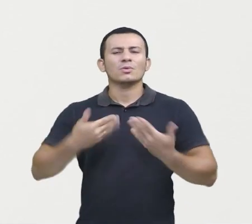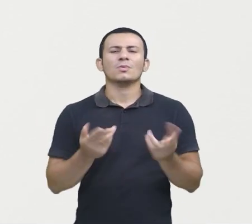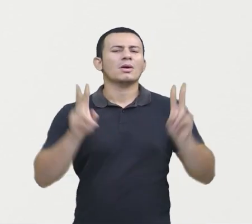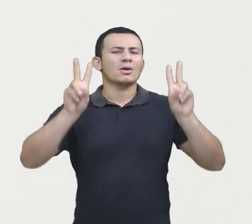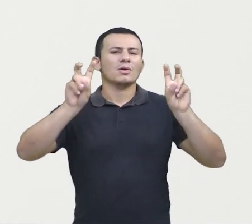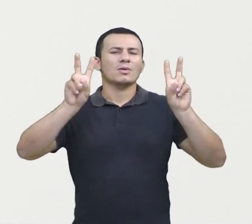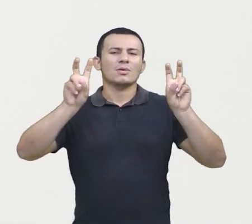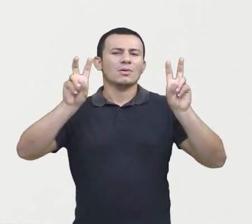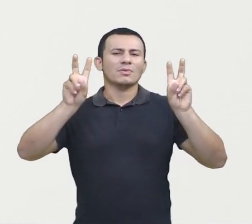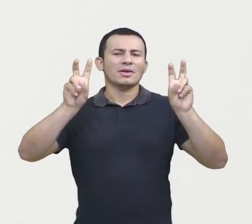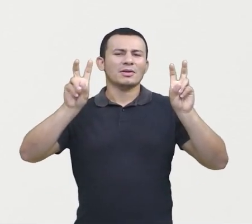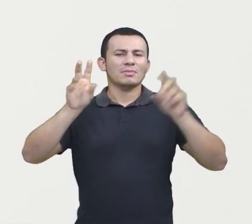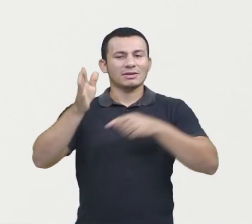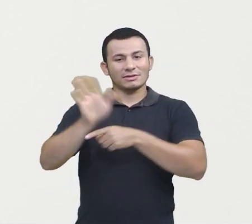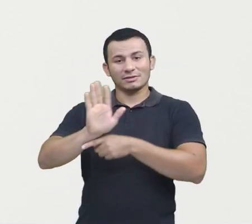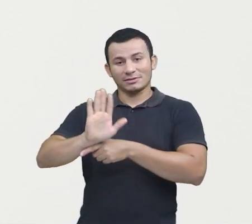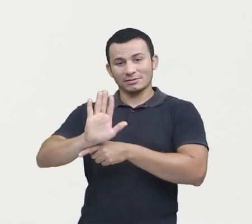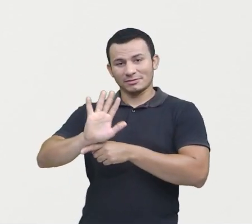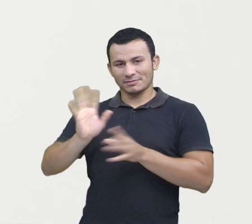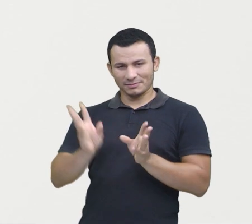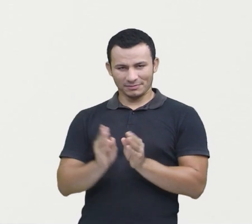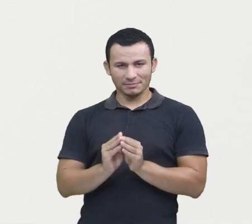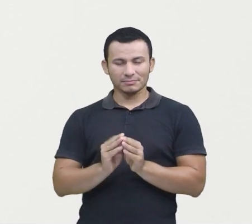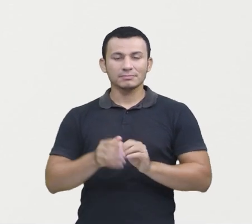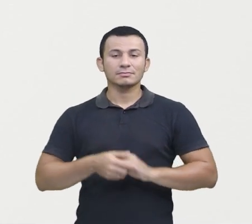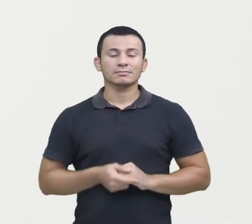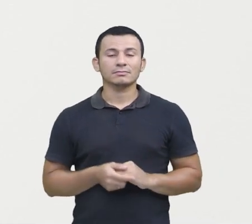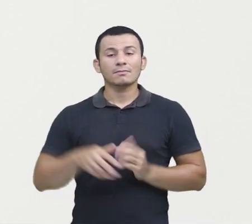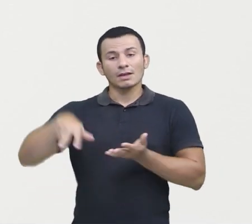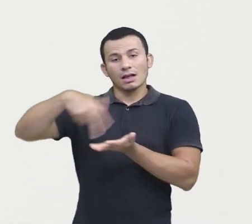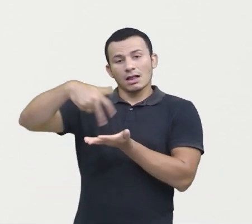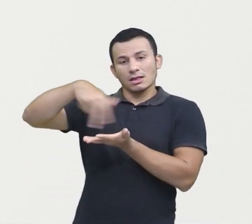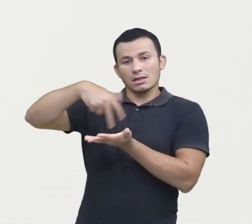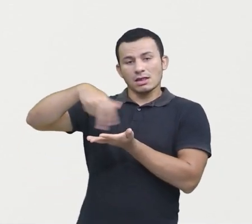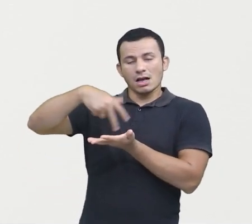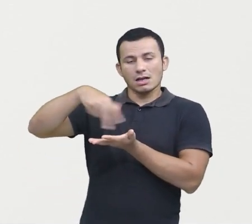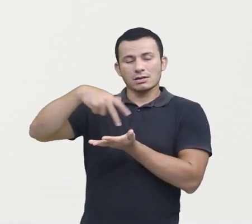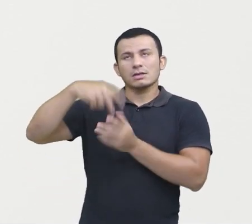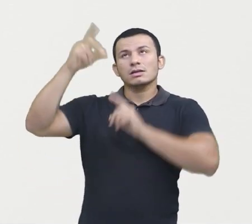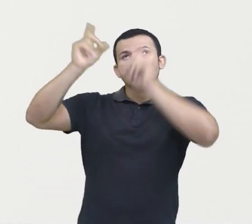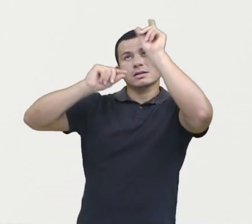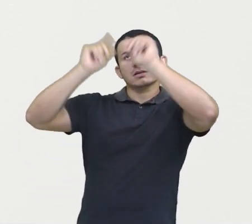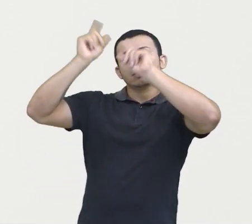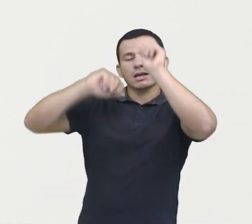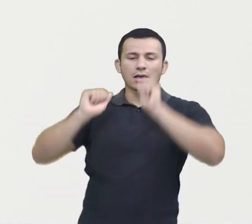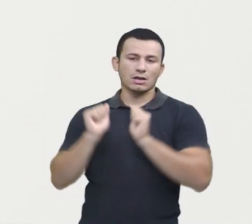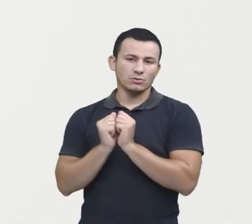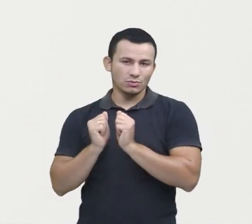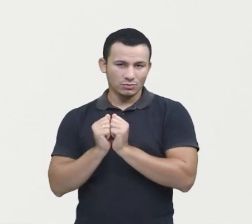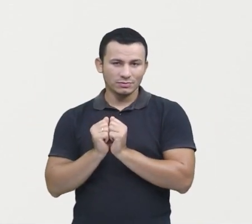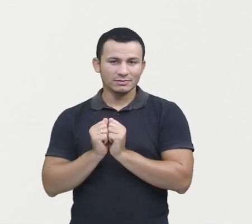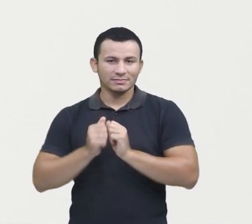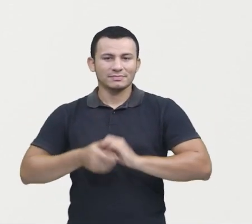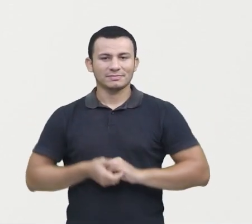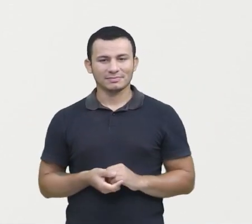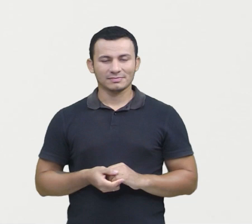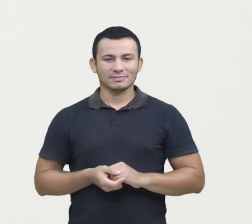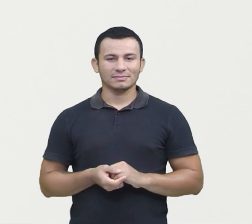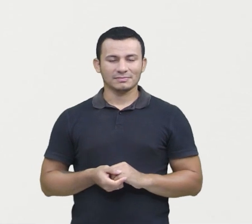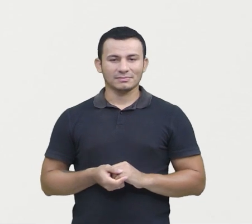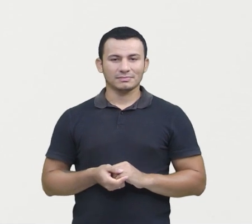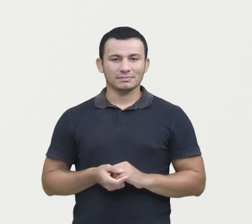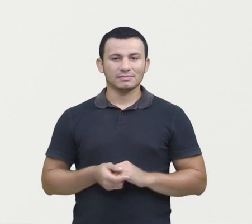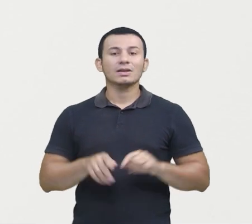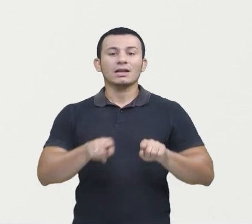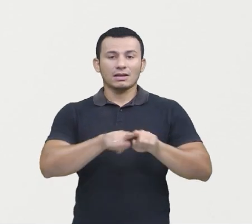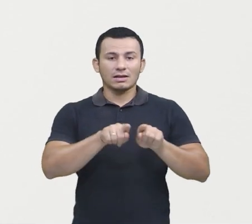do nosso curta-metragem? É Dance com as Estrelas. Vamos olhar aqui